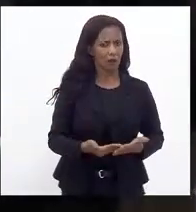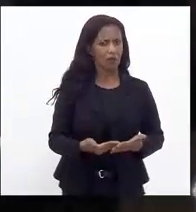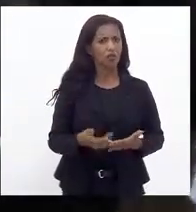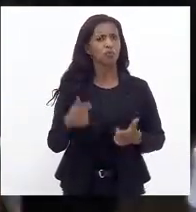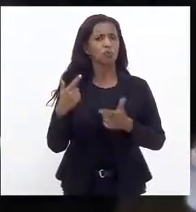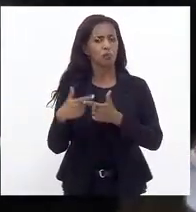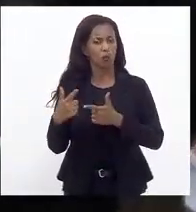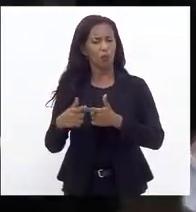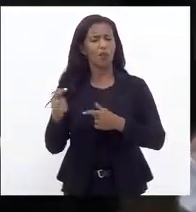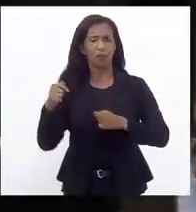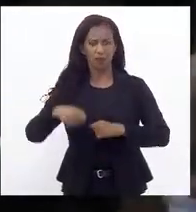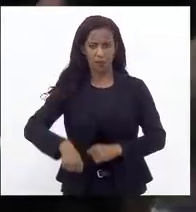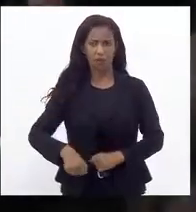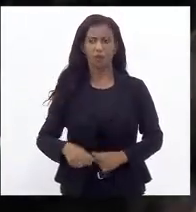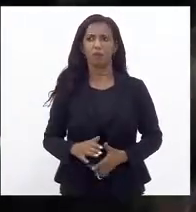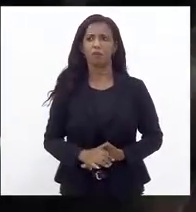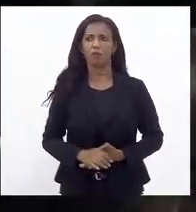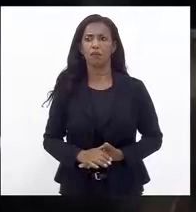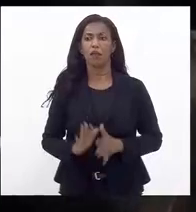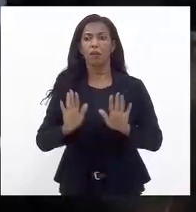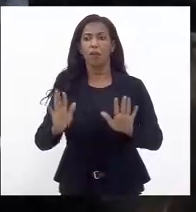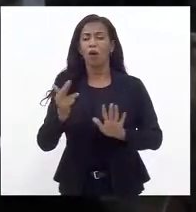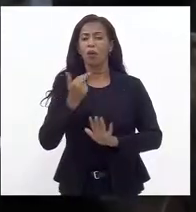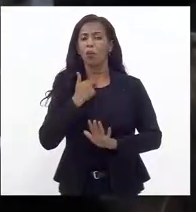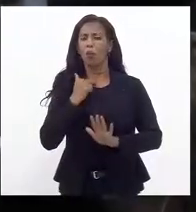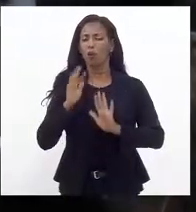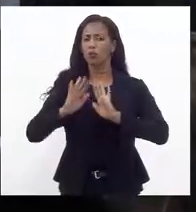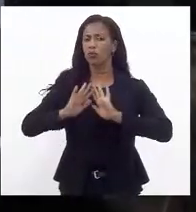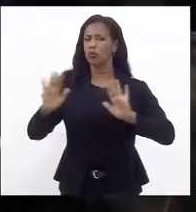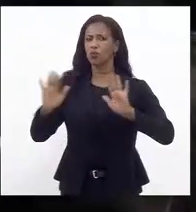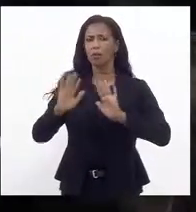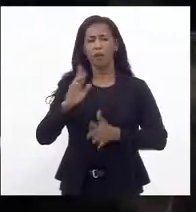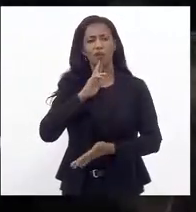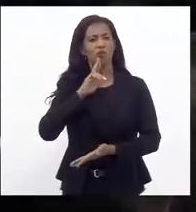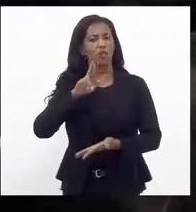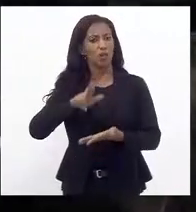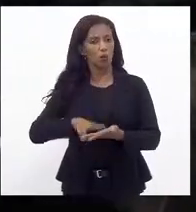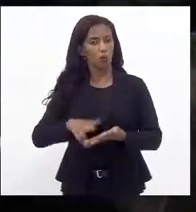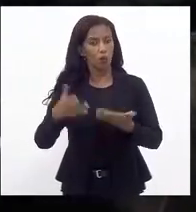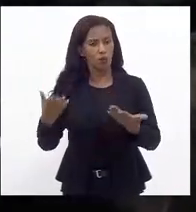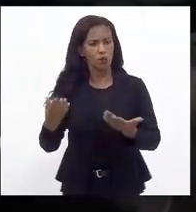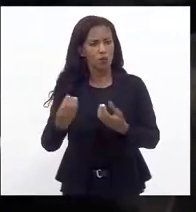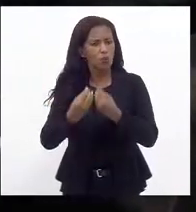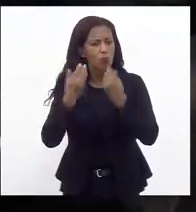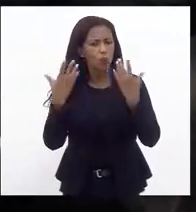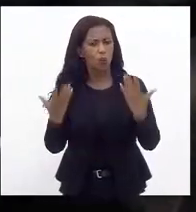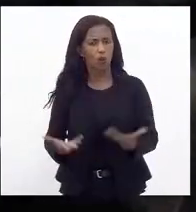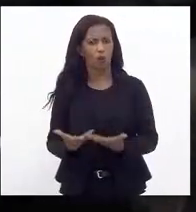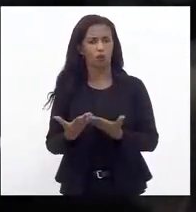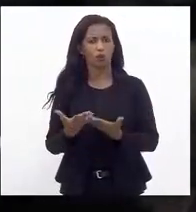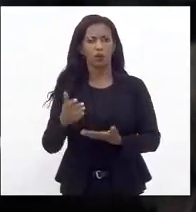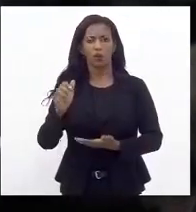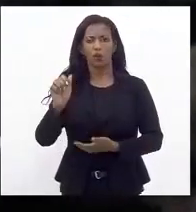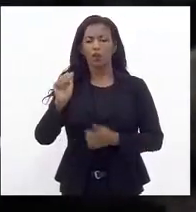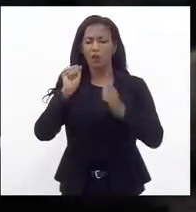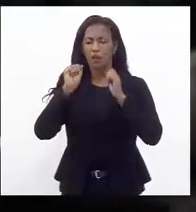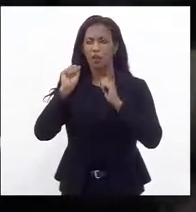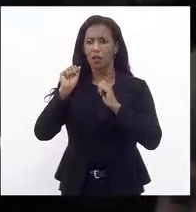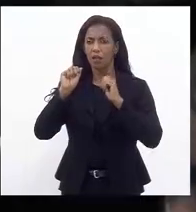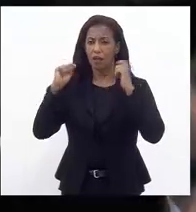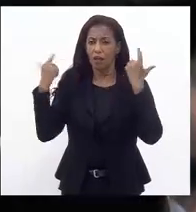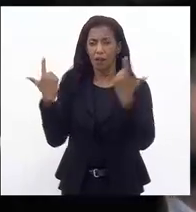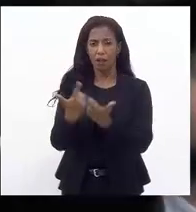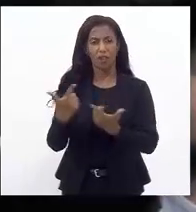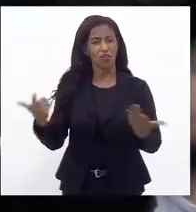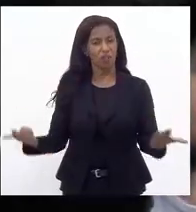CD É mas não posso jamais deixar de reconhecer o quanto que na Alex agora em 2021